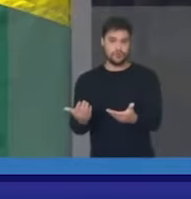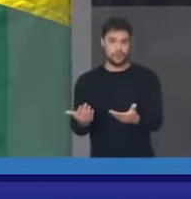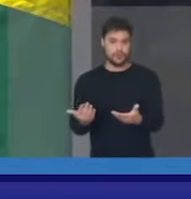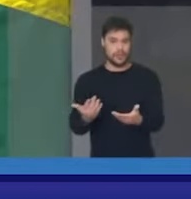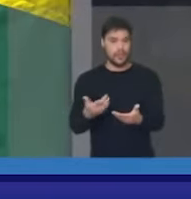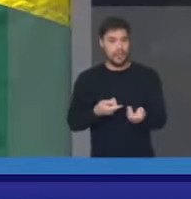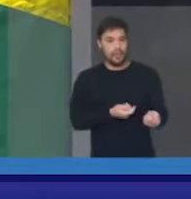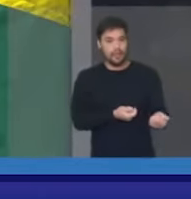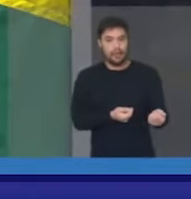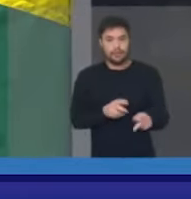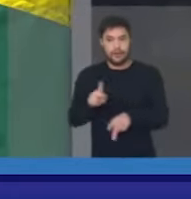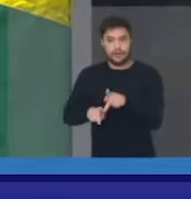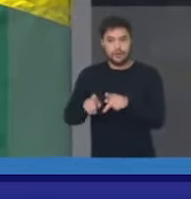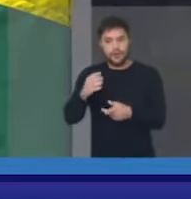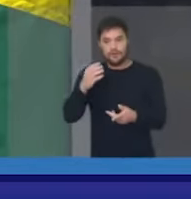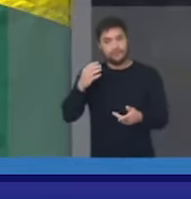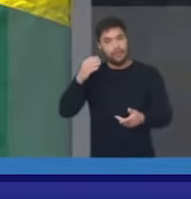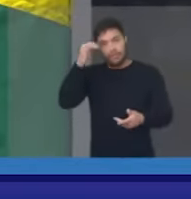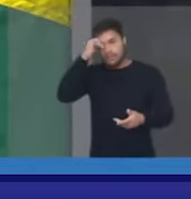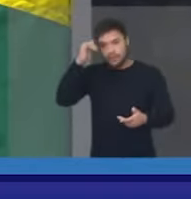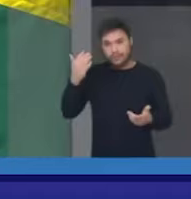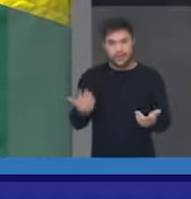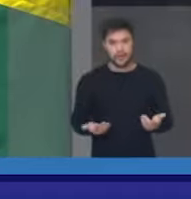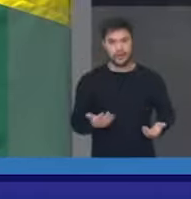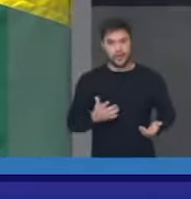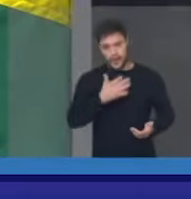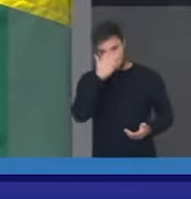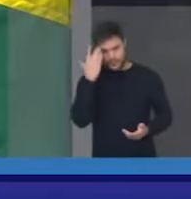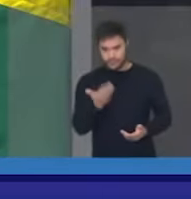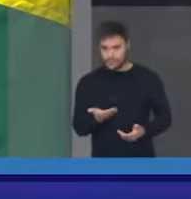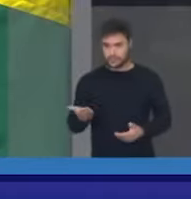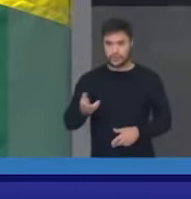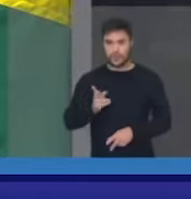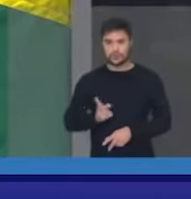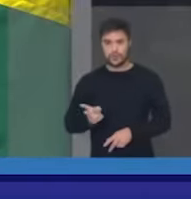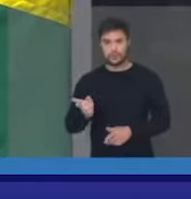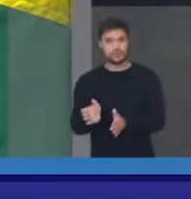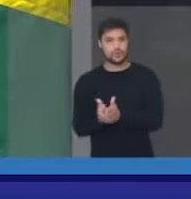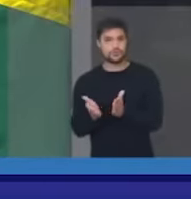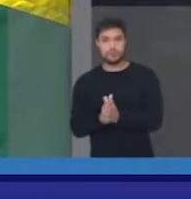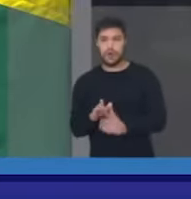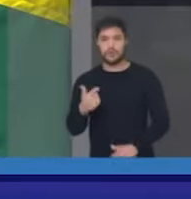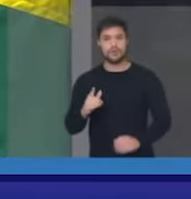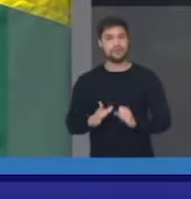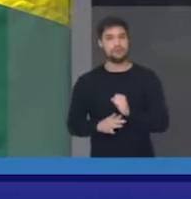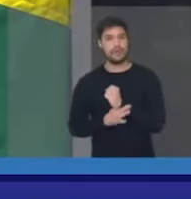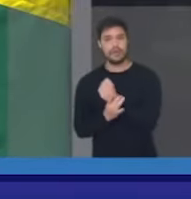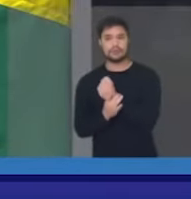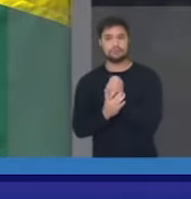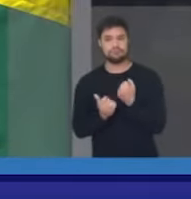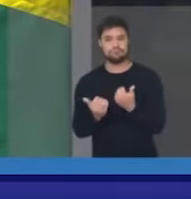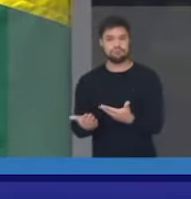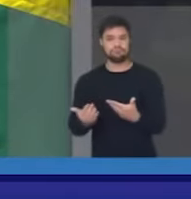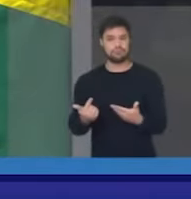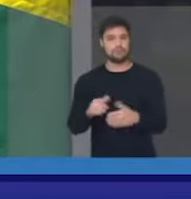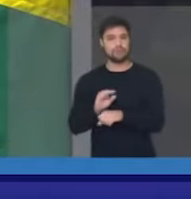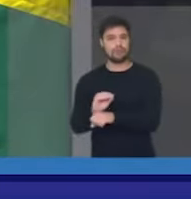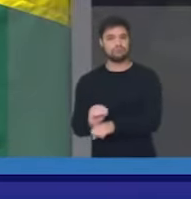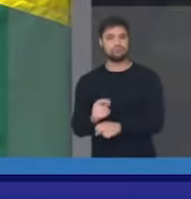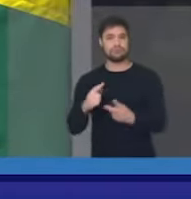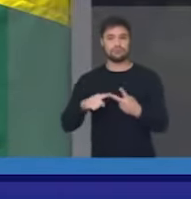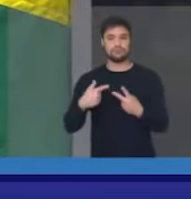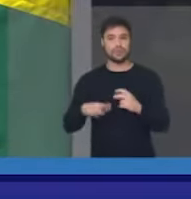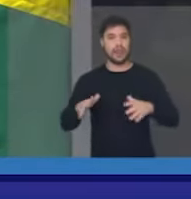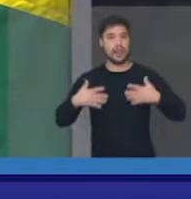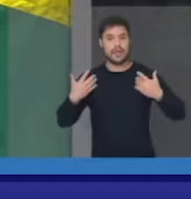de otário de trouxa enquanto isso as pessoas continuam mais pobres não temos proteção não temos Segurança não temos lazer não temos mais